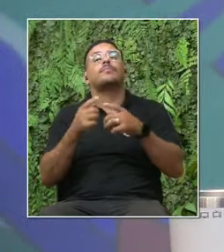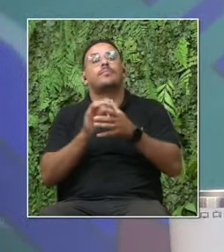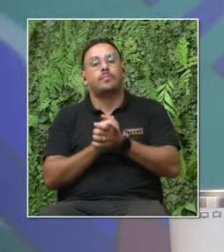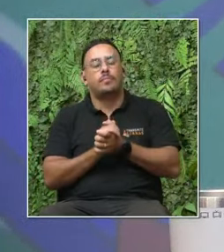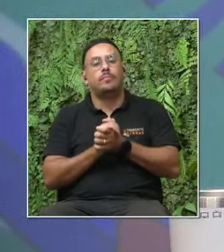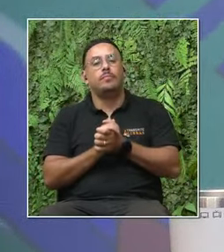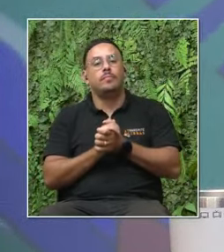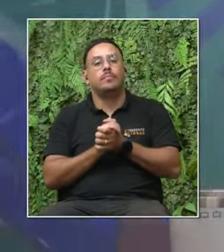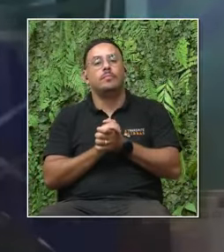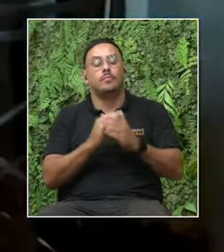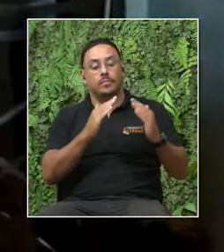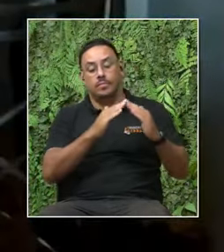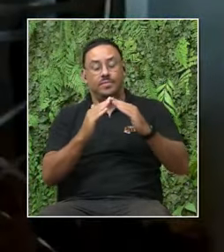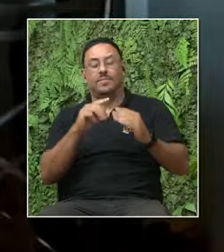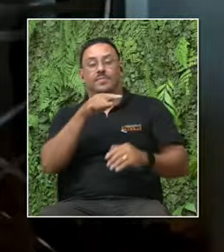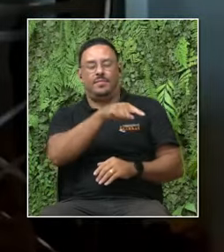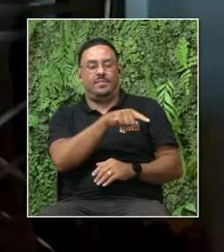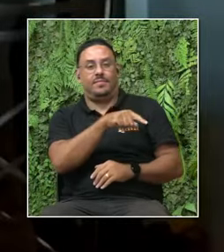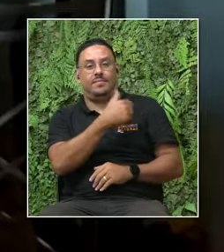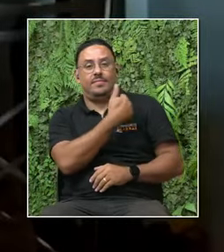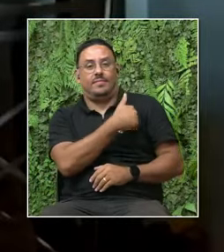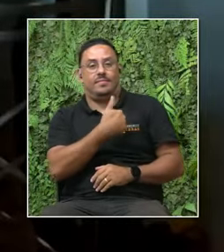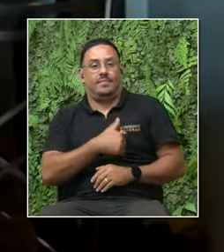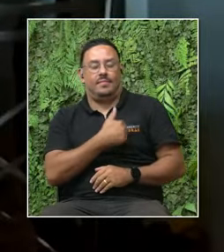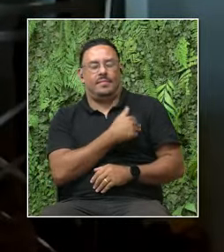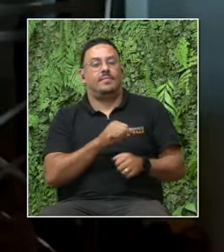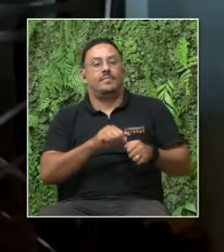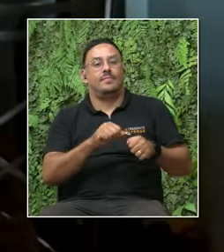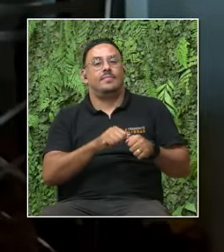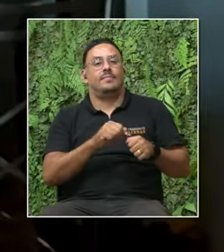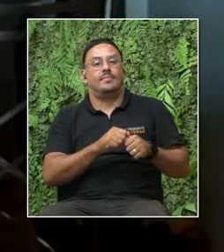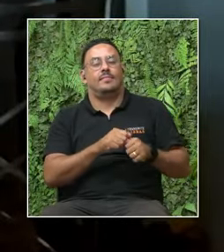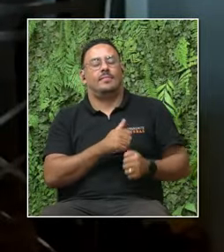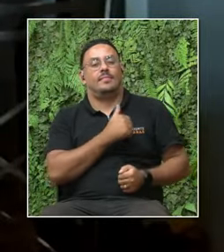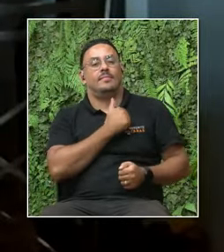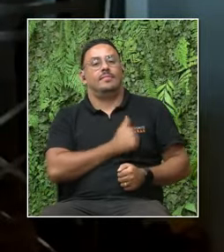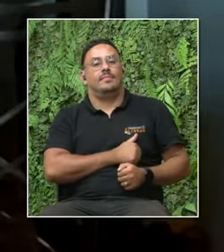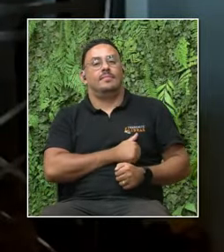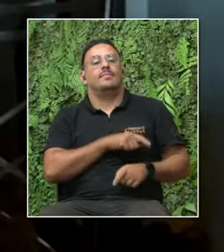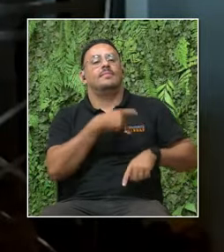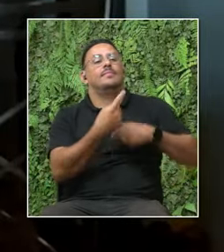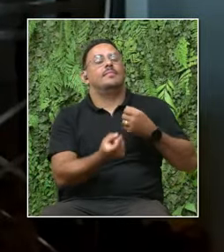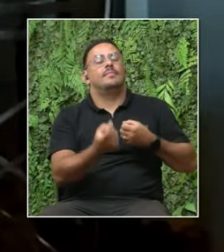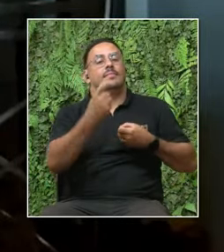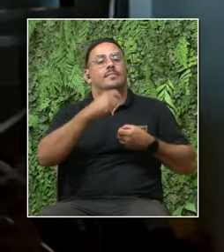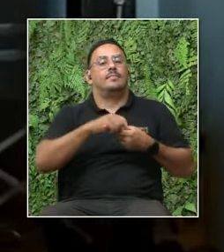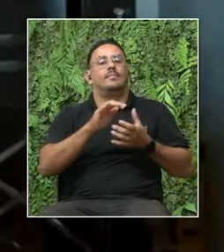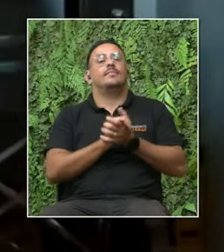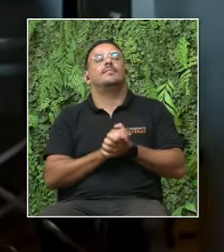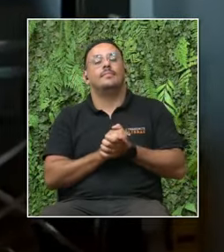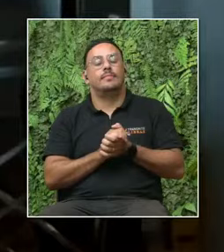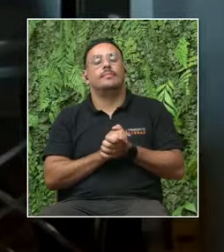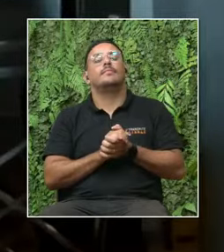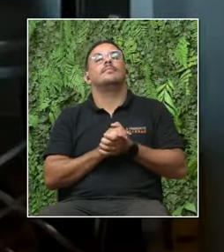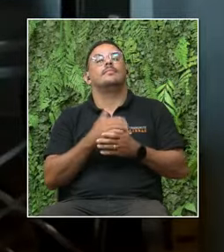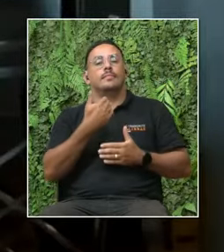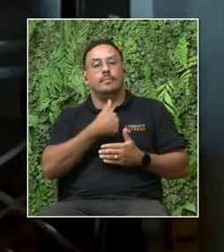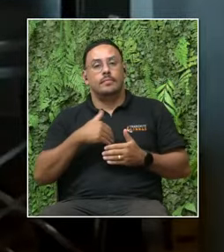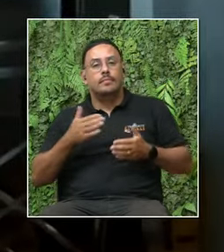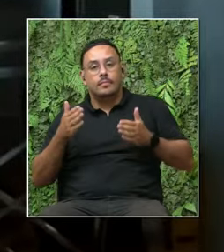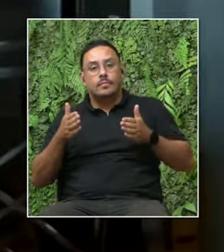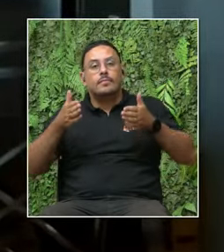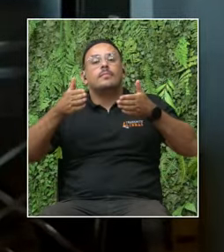o o visitante hoje foi fazer as suas necessidades no banheiro daqui a pouco ele volta e o Atlético chegou com